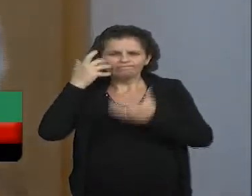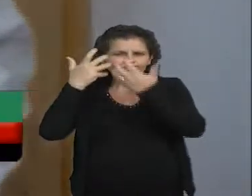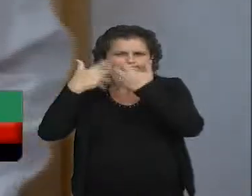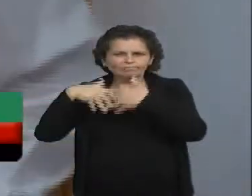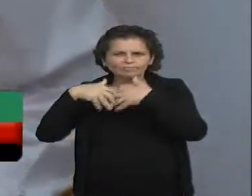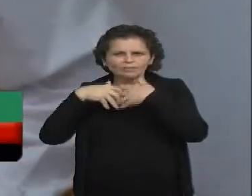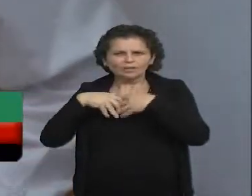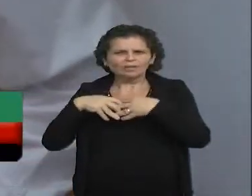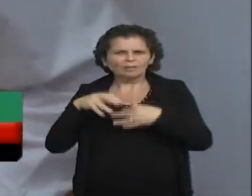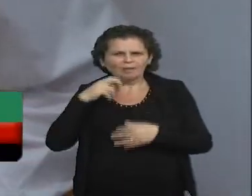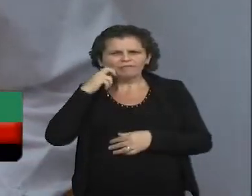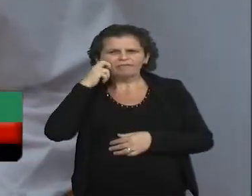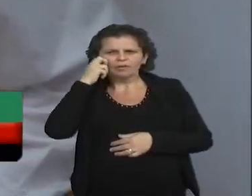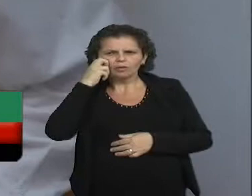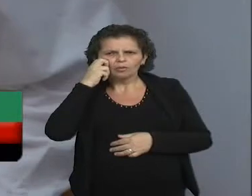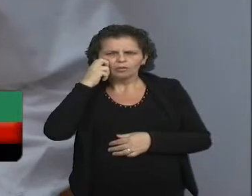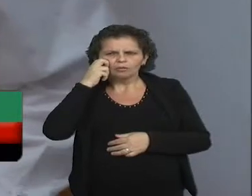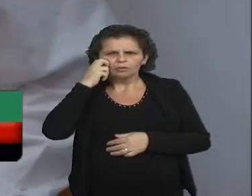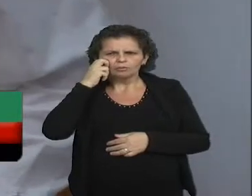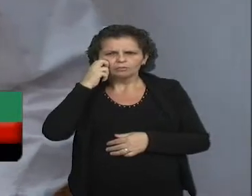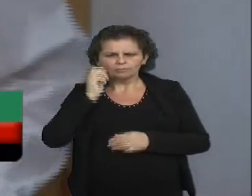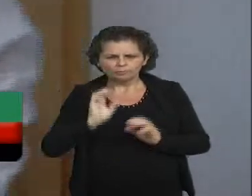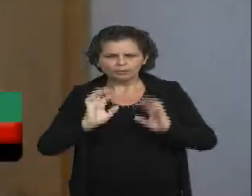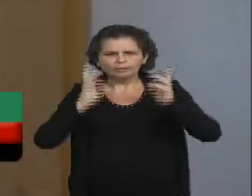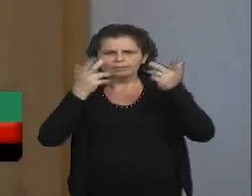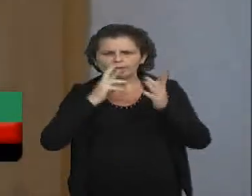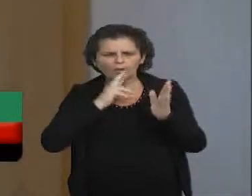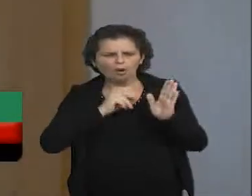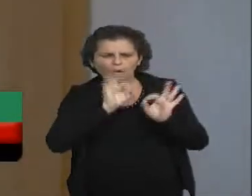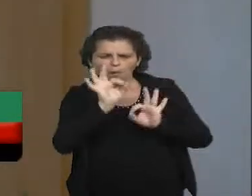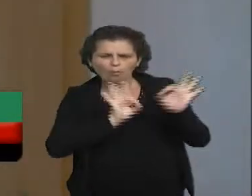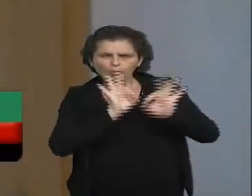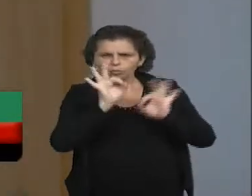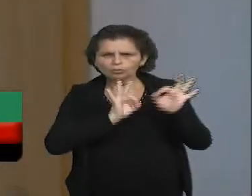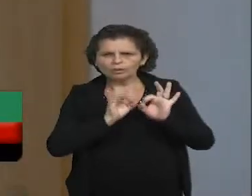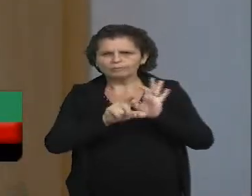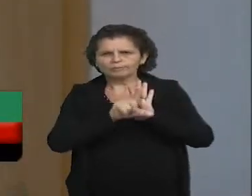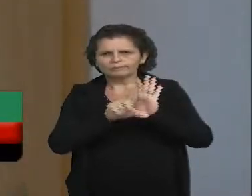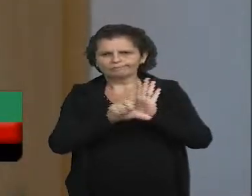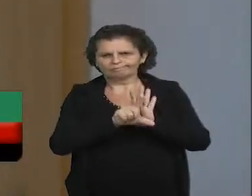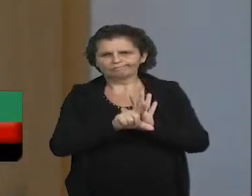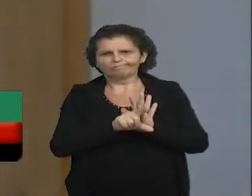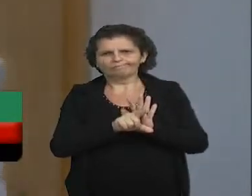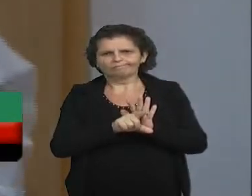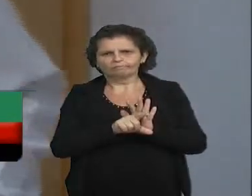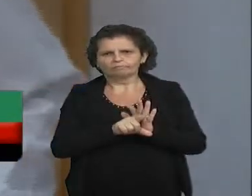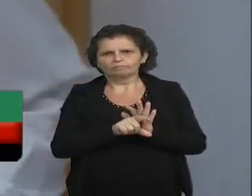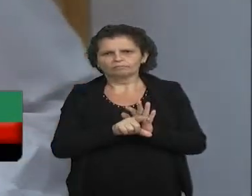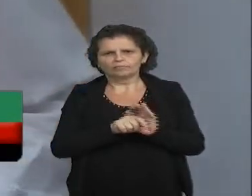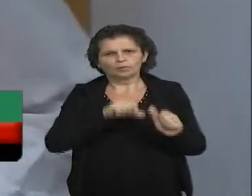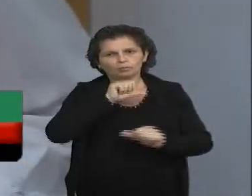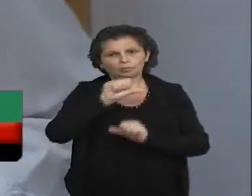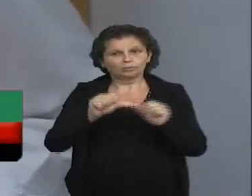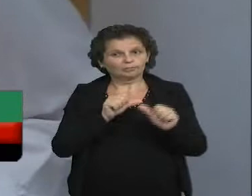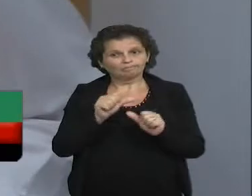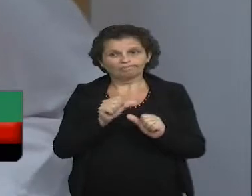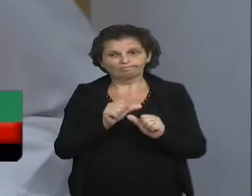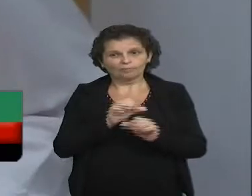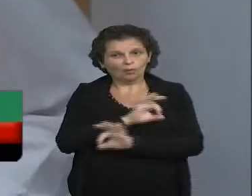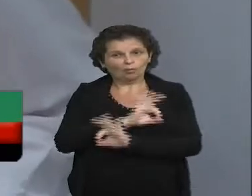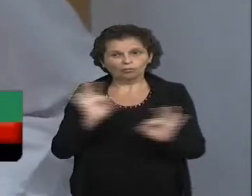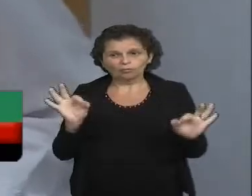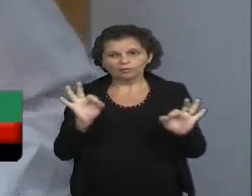de vergonha até na cara e resolvam mexer e mudar esse código nosso penal, que é um